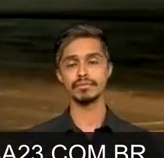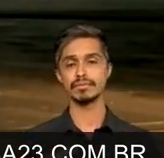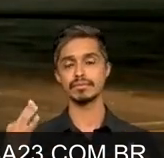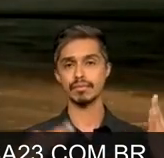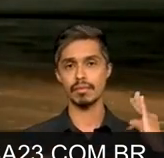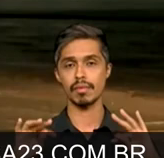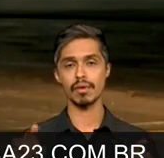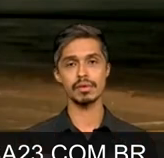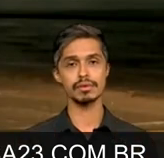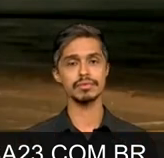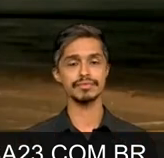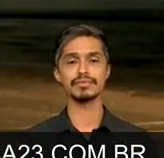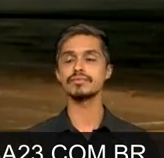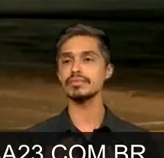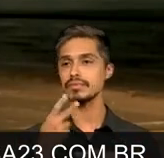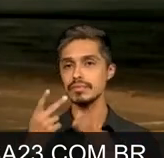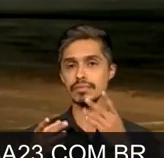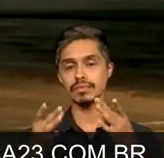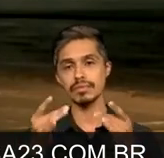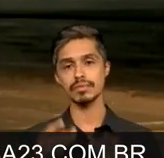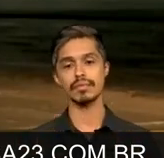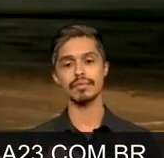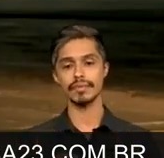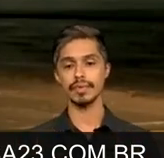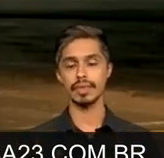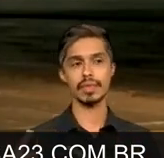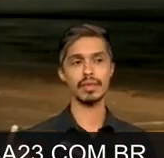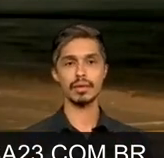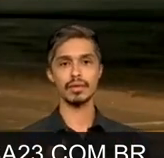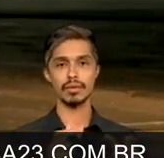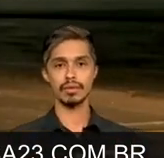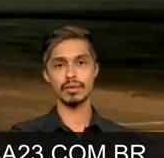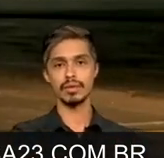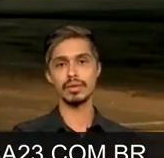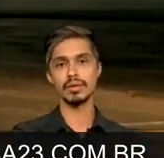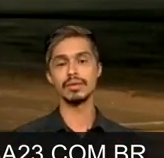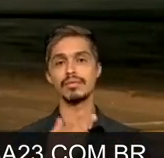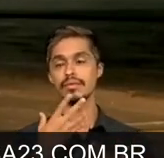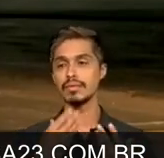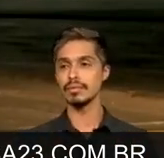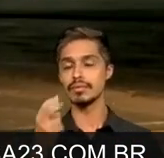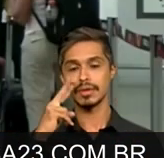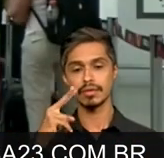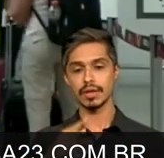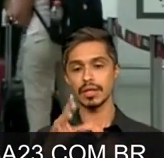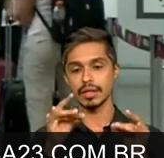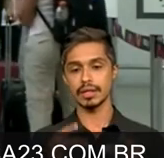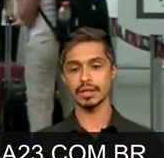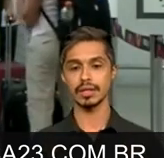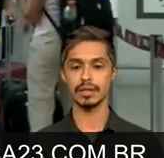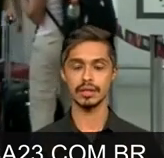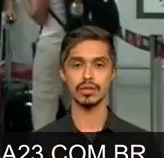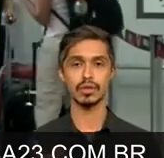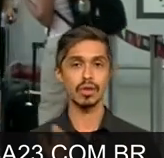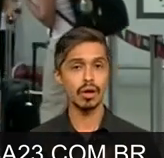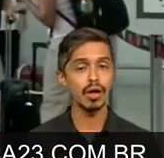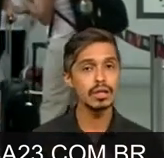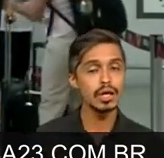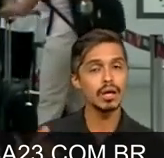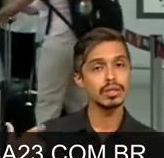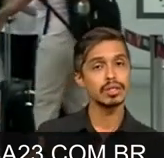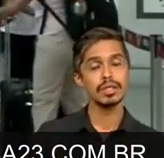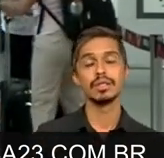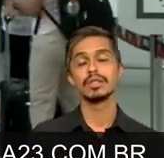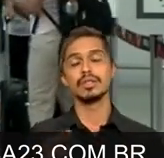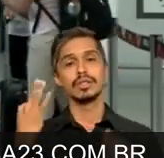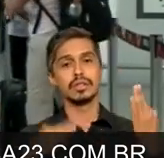e também falou sobre os desafios do setor. Vamos ver o que ele disse. A gente está gerando muito emprego, o turismo